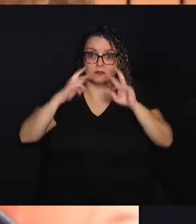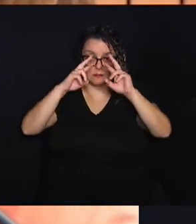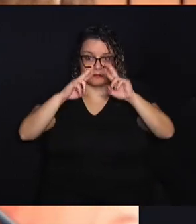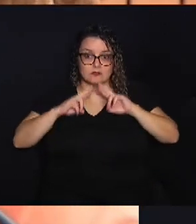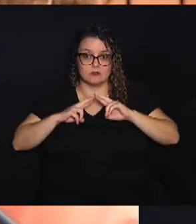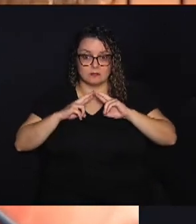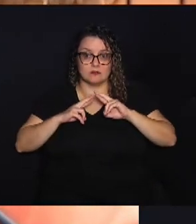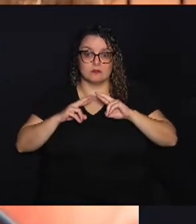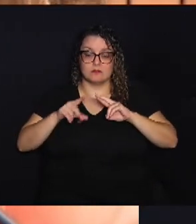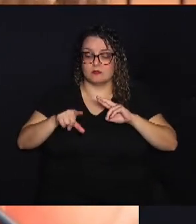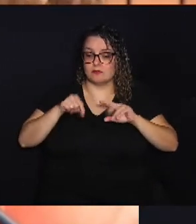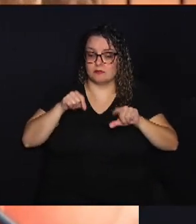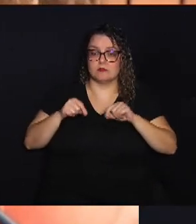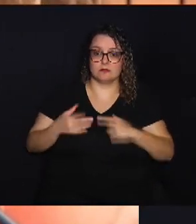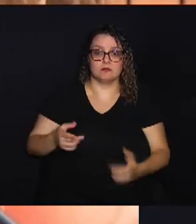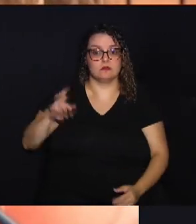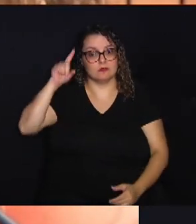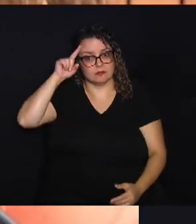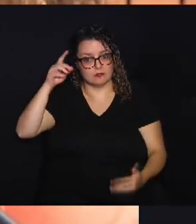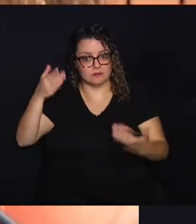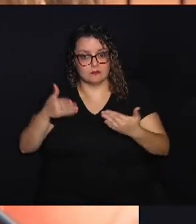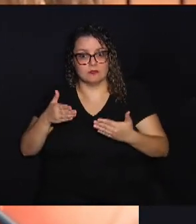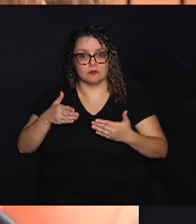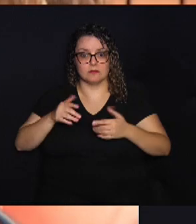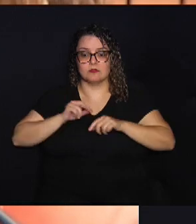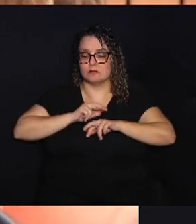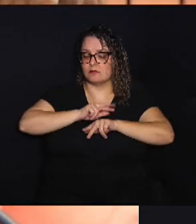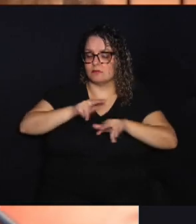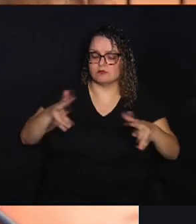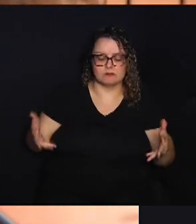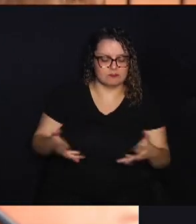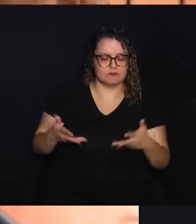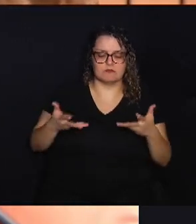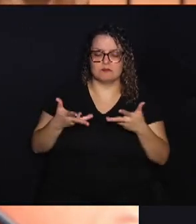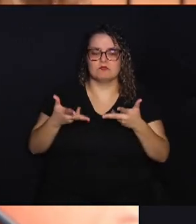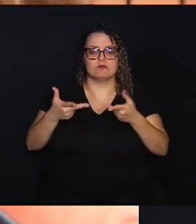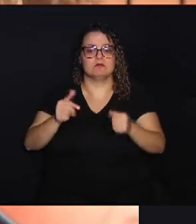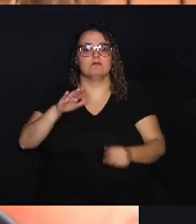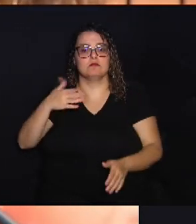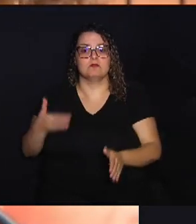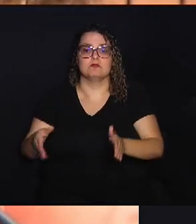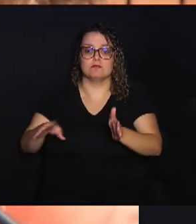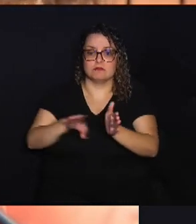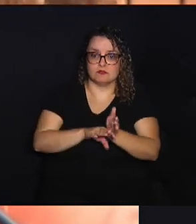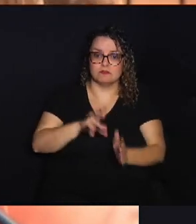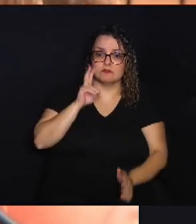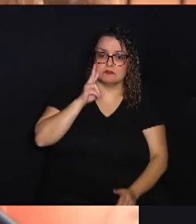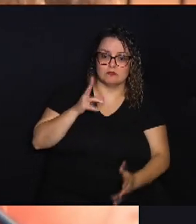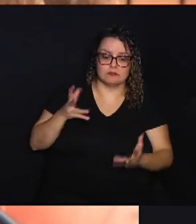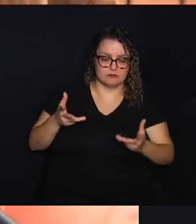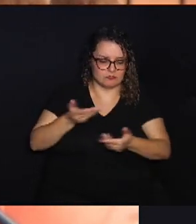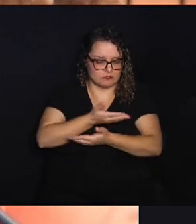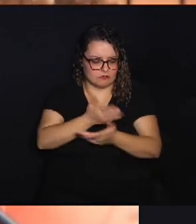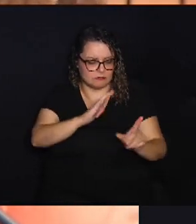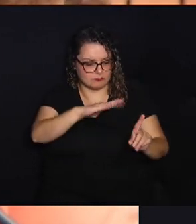respeitar. Esse dia de hoje é um dia coroado de pleno êxito, quando eu chego e vejo todos